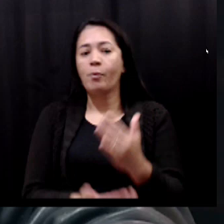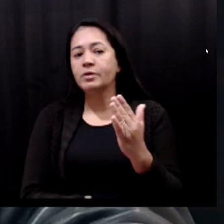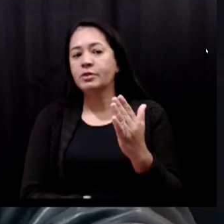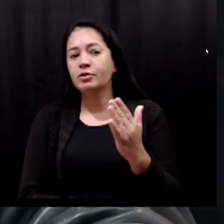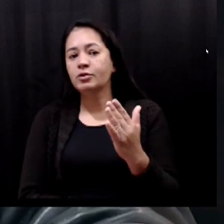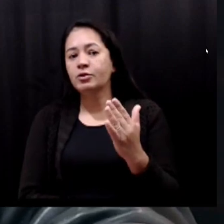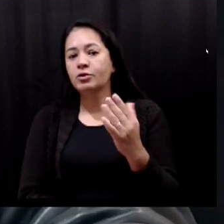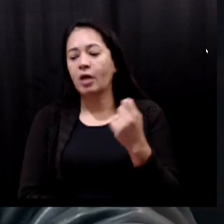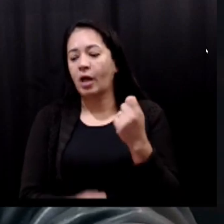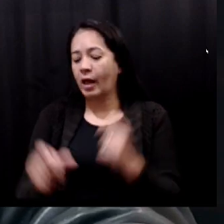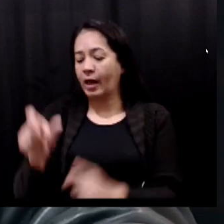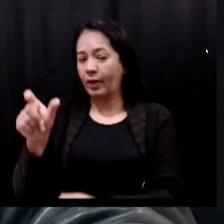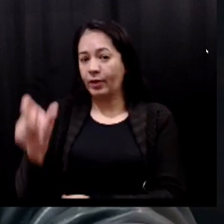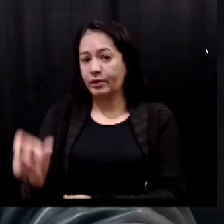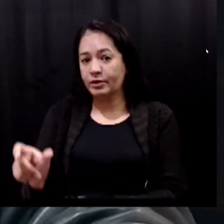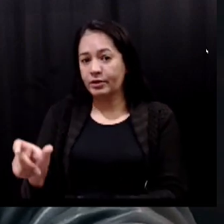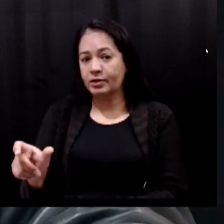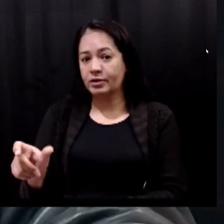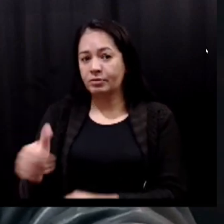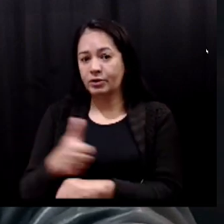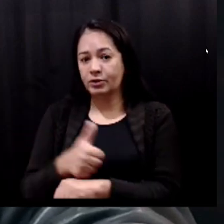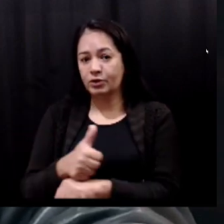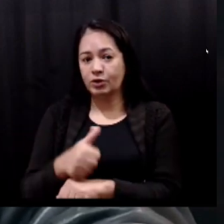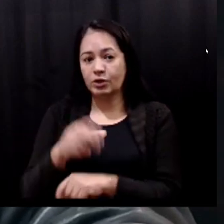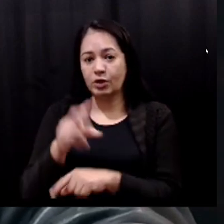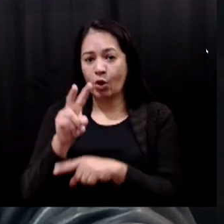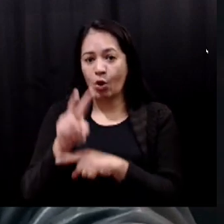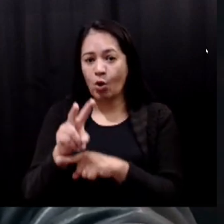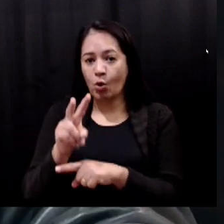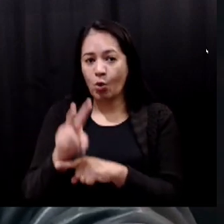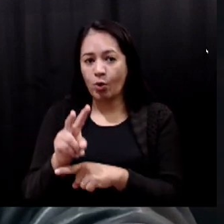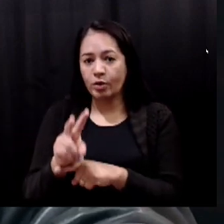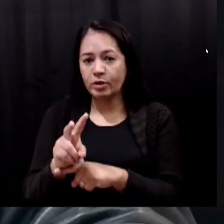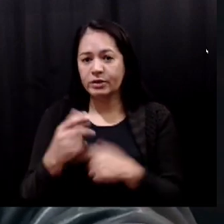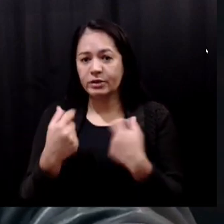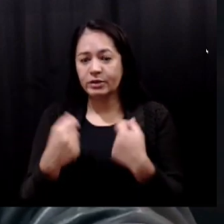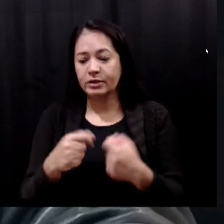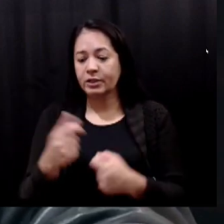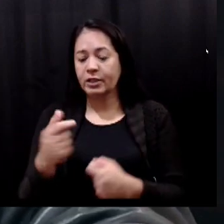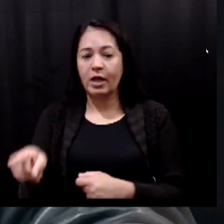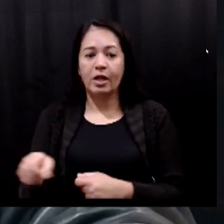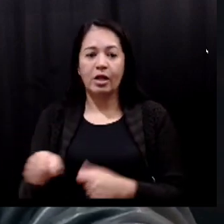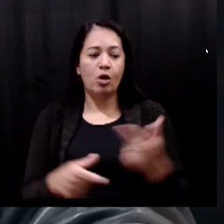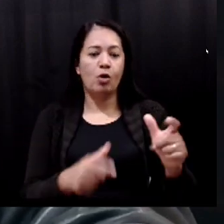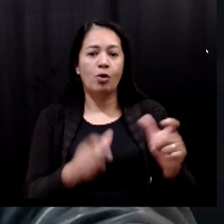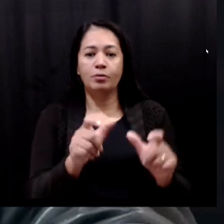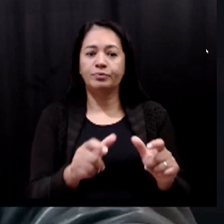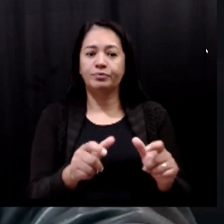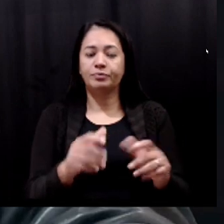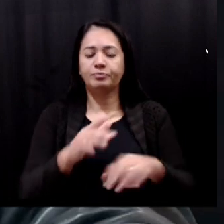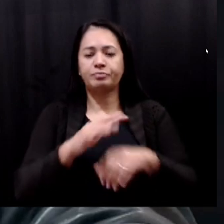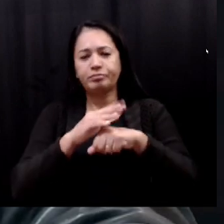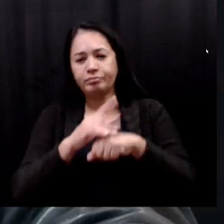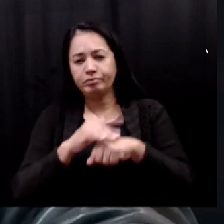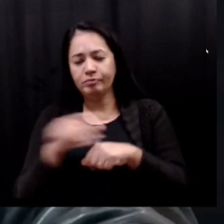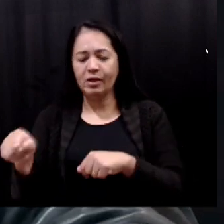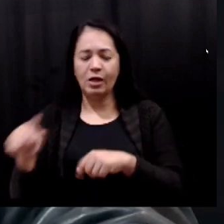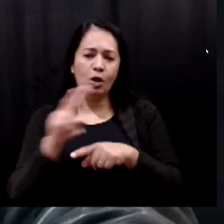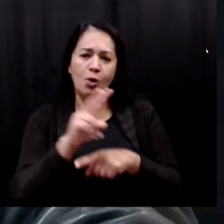cuidadores de pessoas que demandam uma atenção especial, né, adoentados,